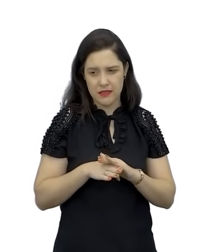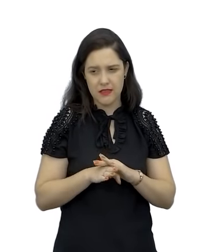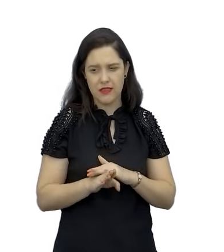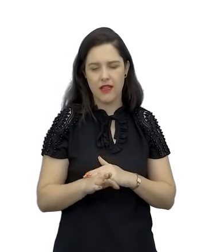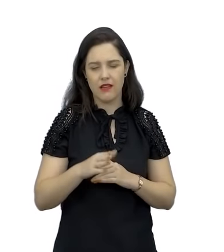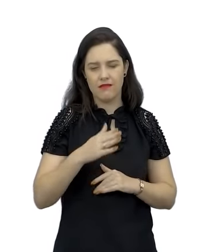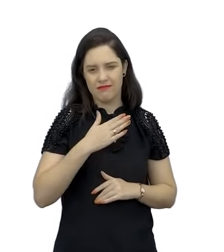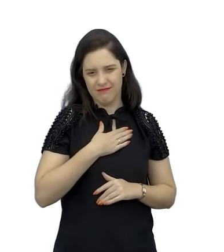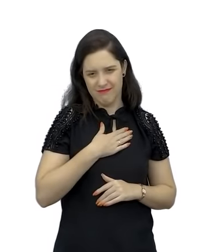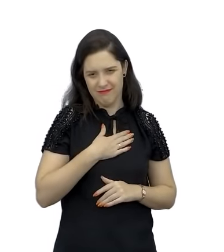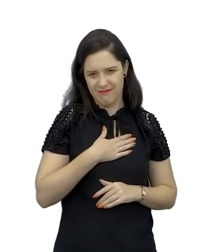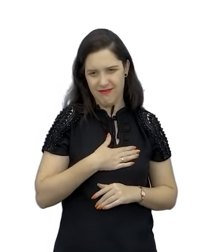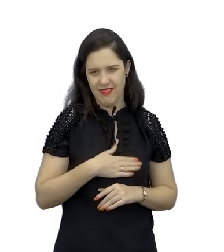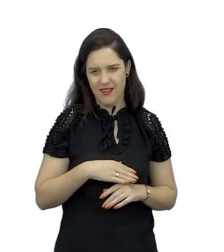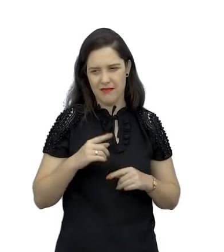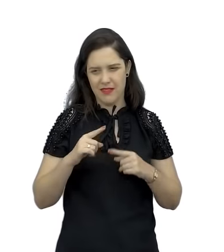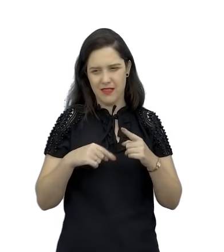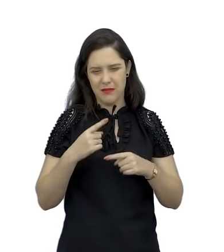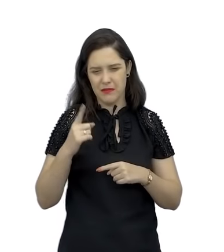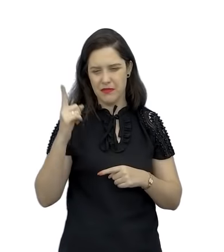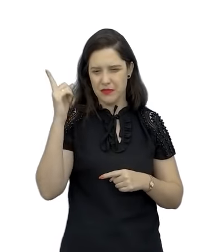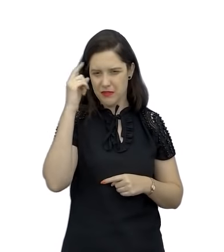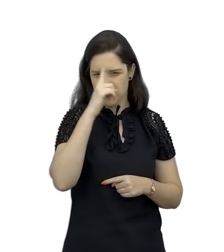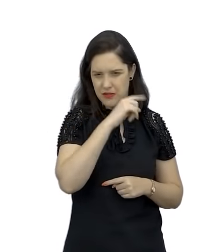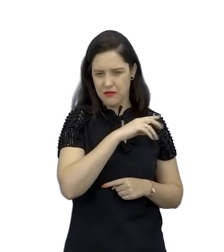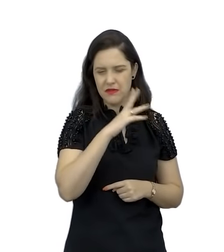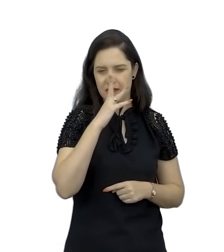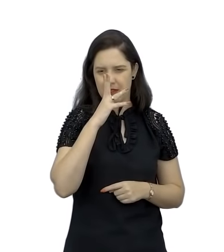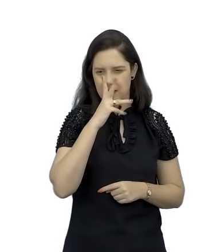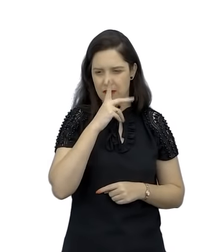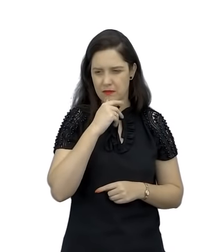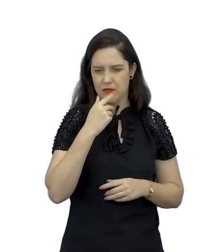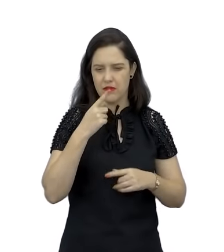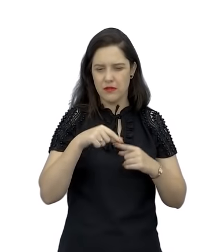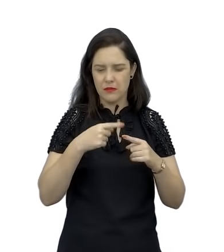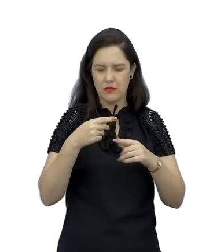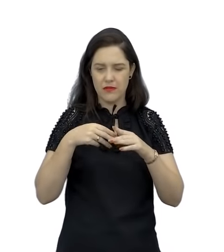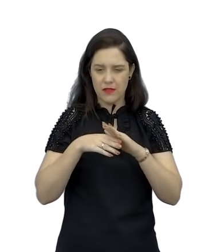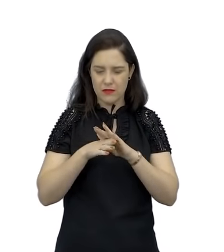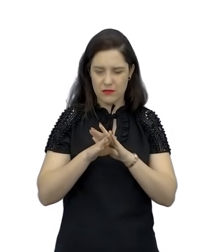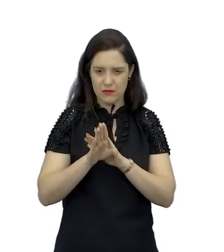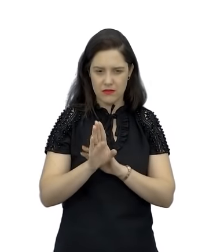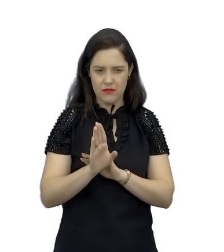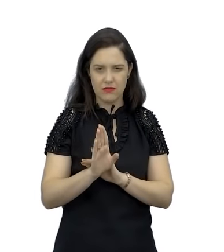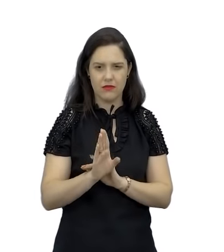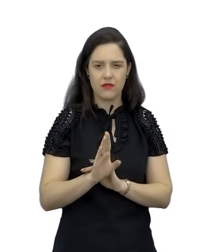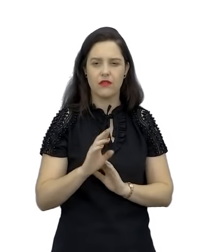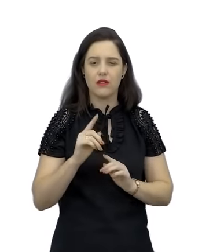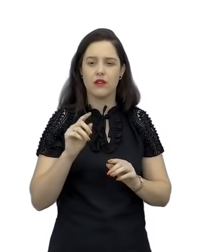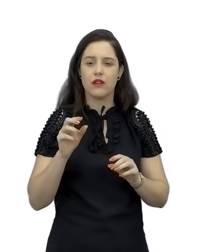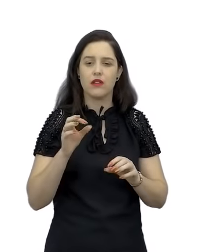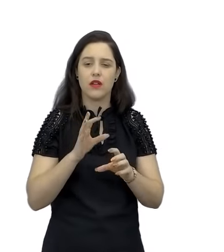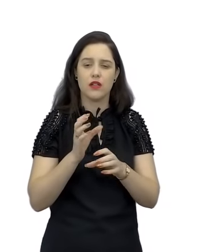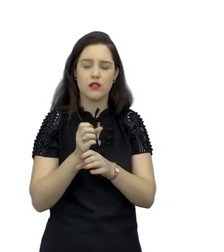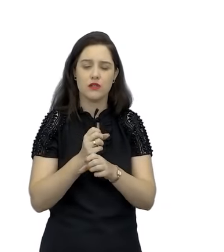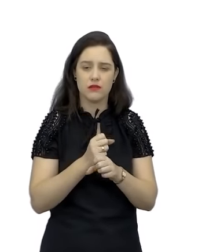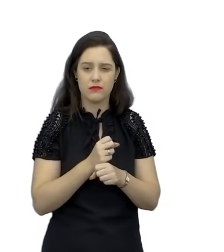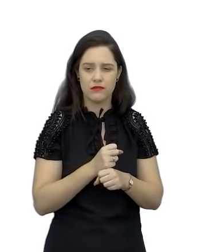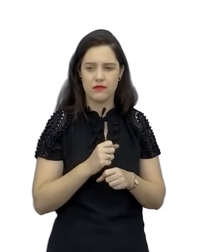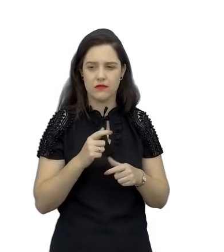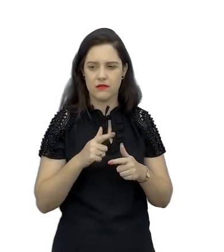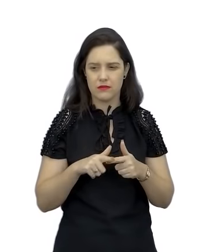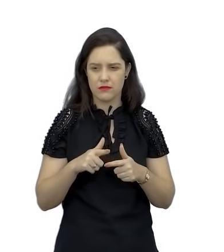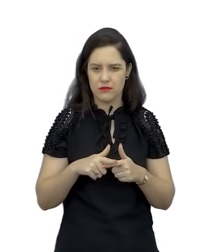vez, sempre leva um pouco mais tempo, né? Os alunos vão se acostumando a olhar para a resolução de problemas dessa forma. E eu estou